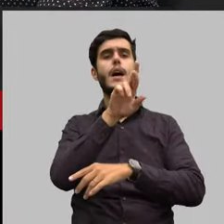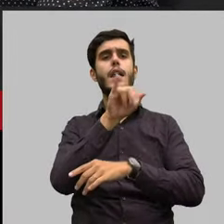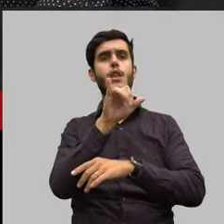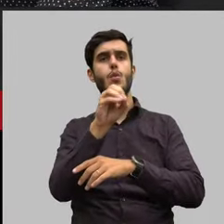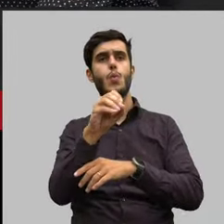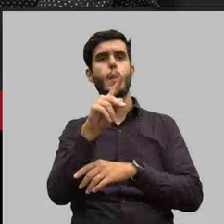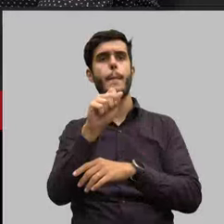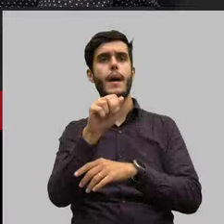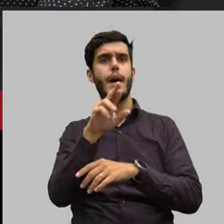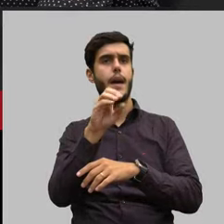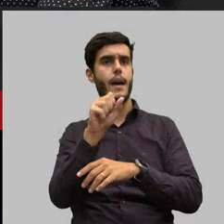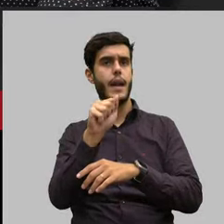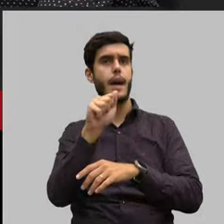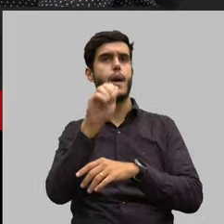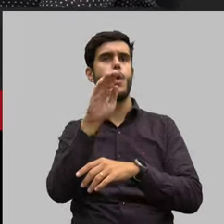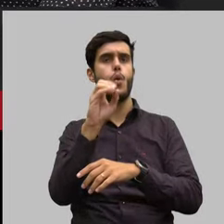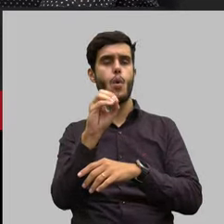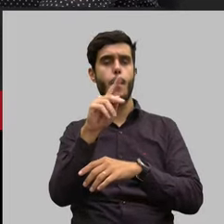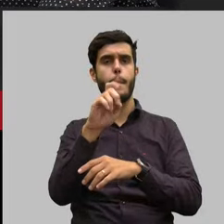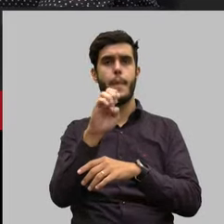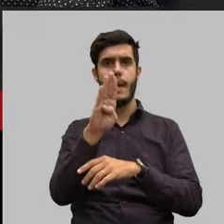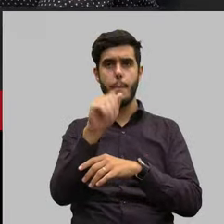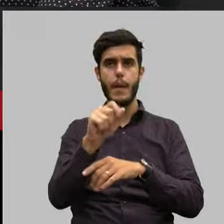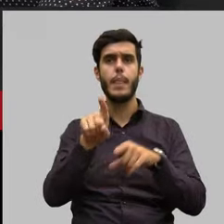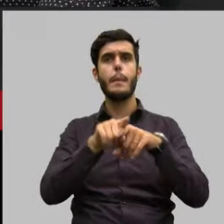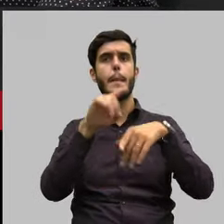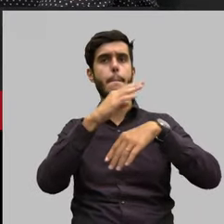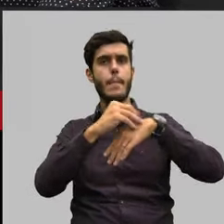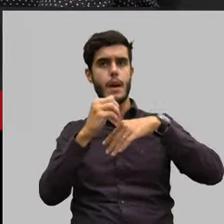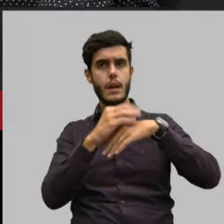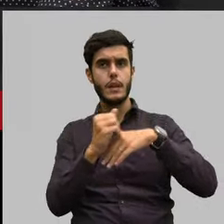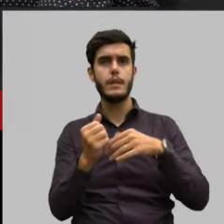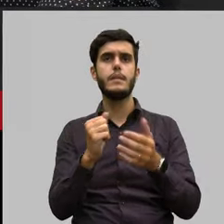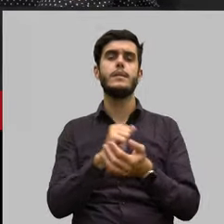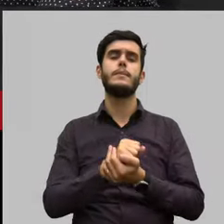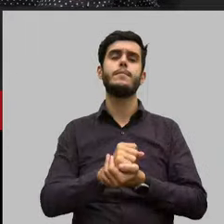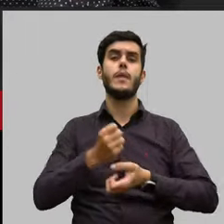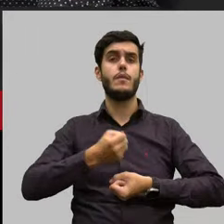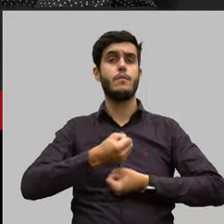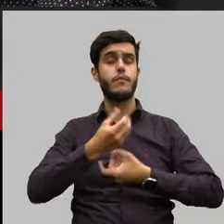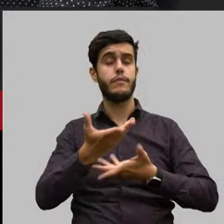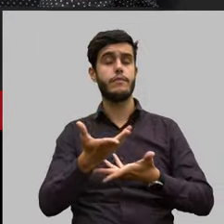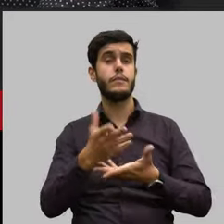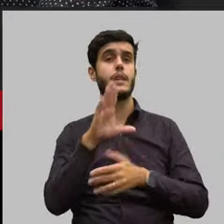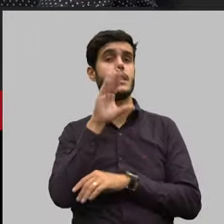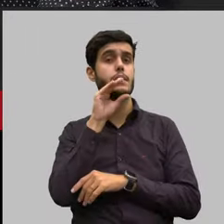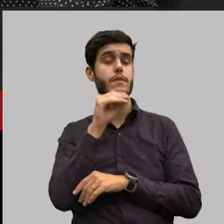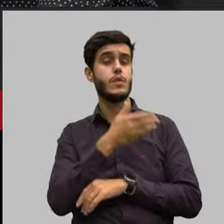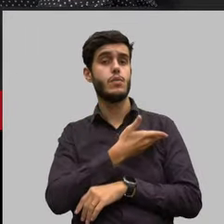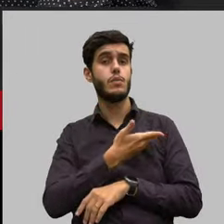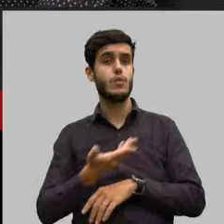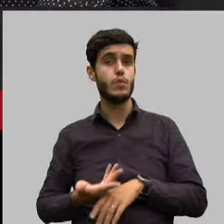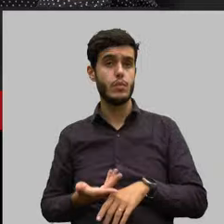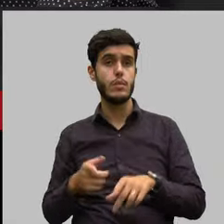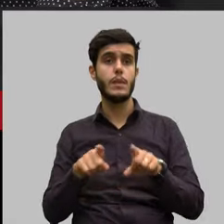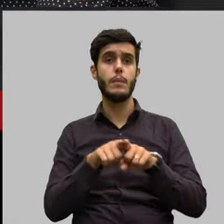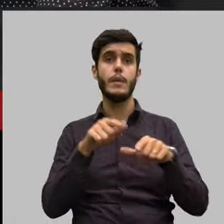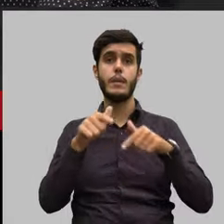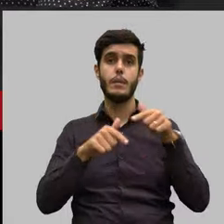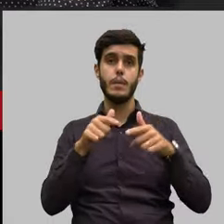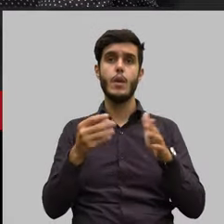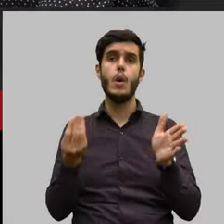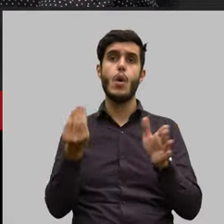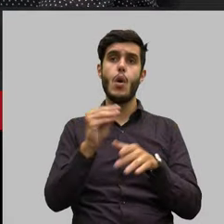Manso a gente teve também iniciativa de mobilidade fortalecimento de serviços públicos destacando a conclusão das obras de implantação da bi